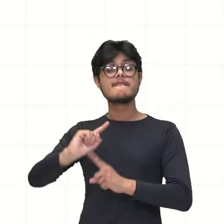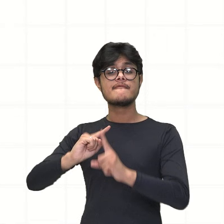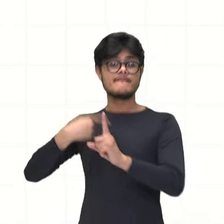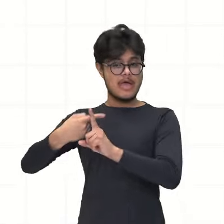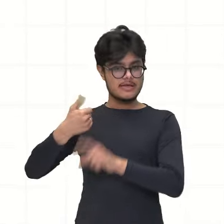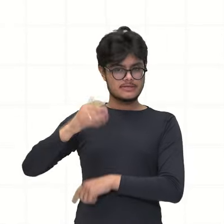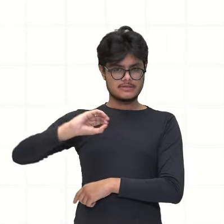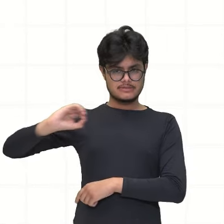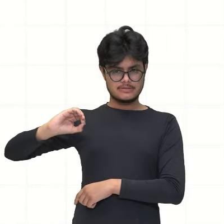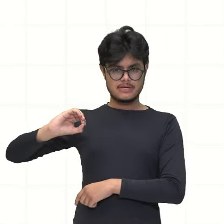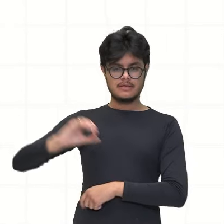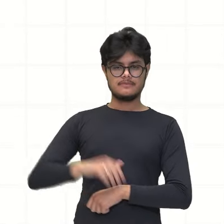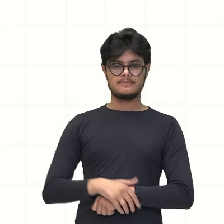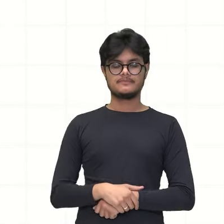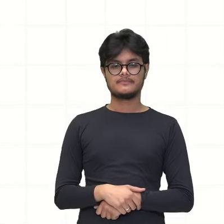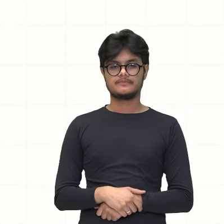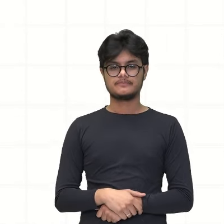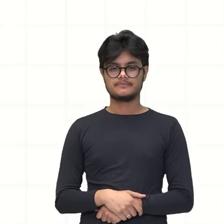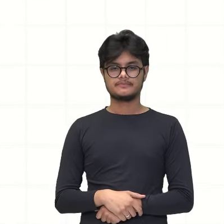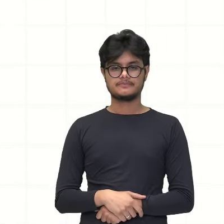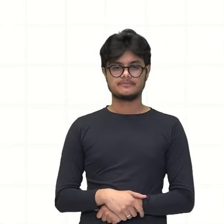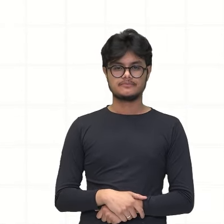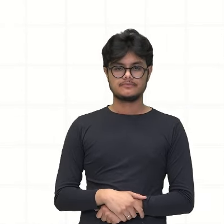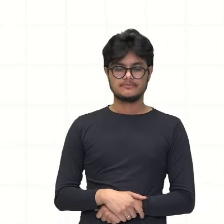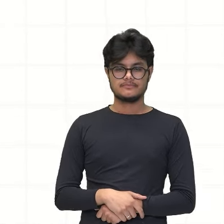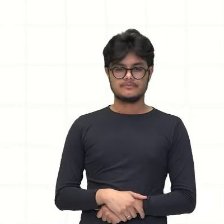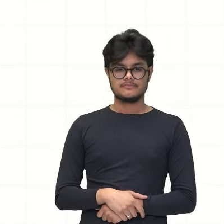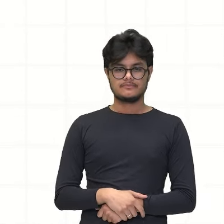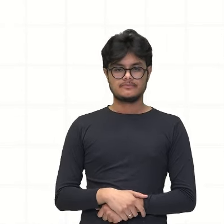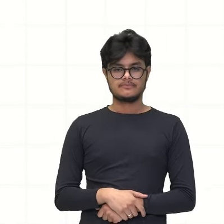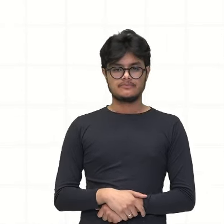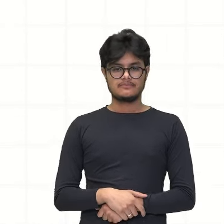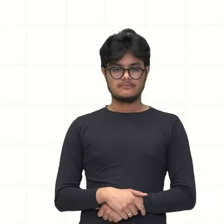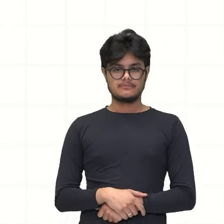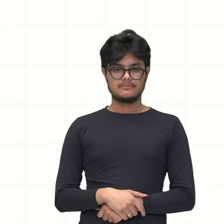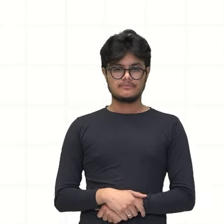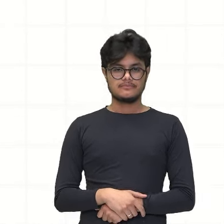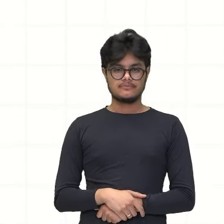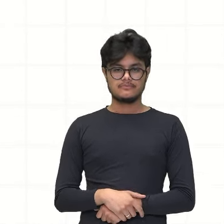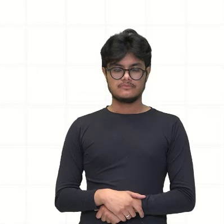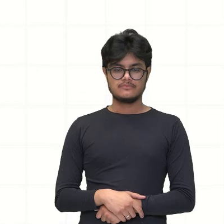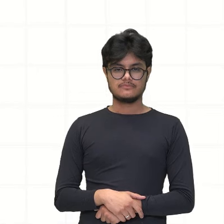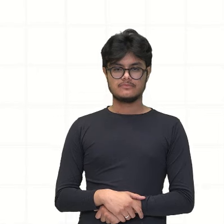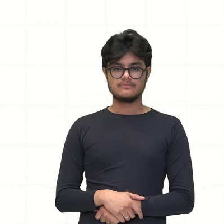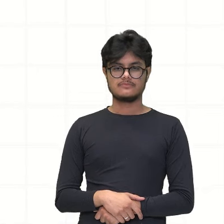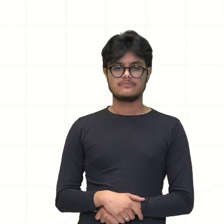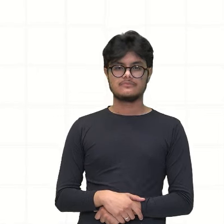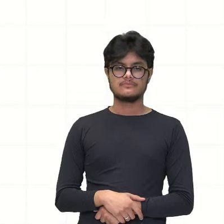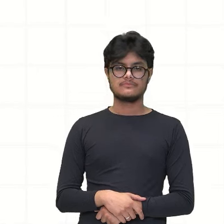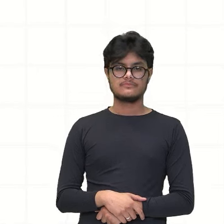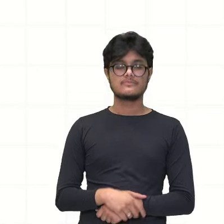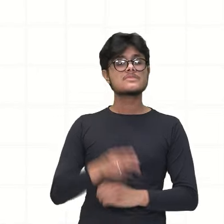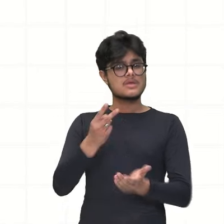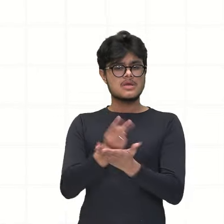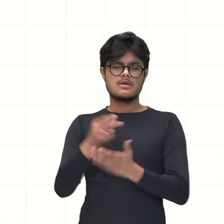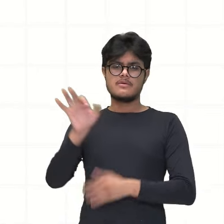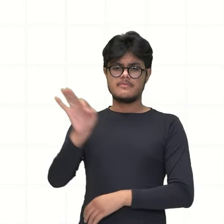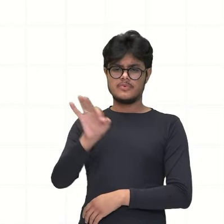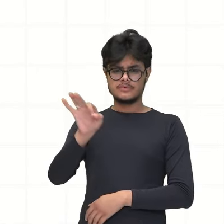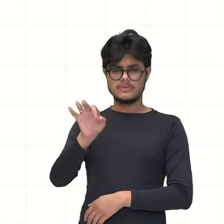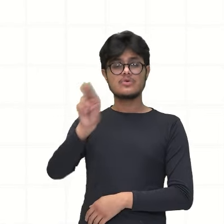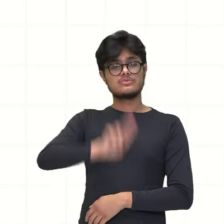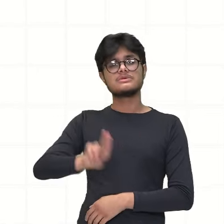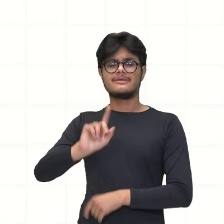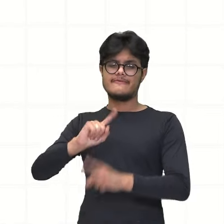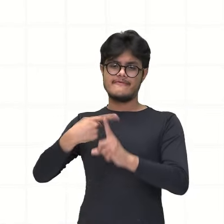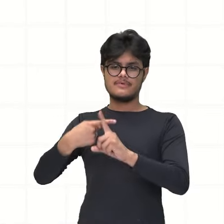43,20 dividido por 180, e eu sempre vou querer trabalhar com esse valor em percentual, e por isso que eu multiplico